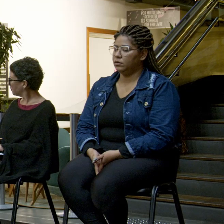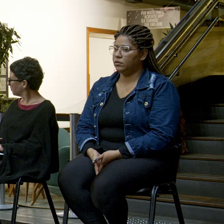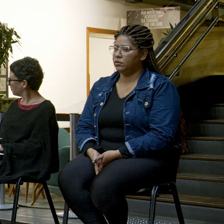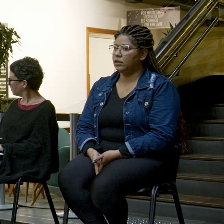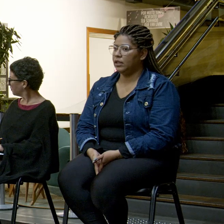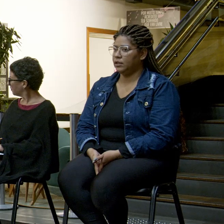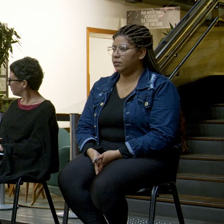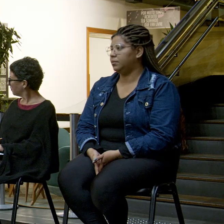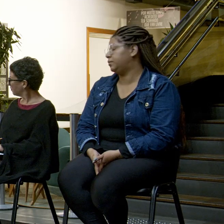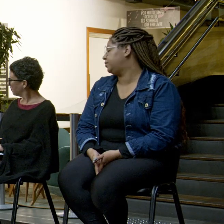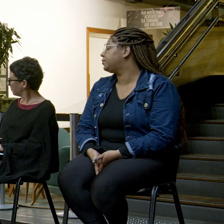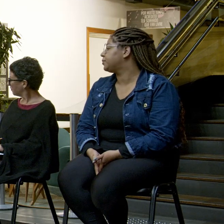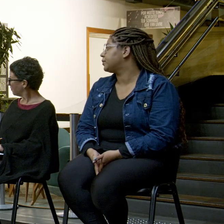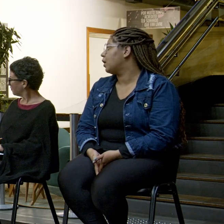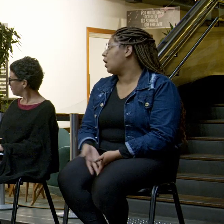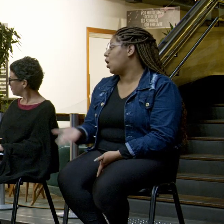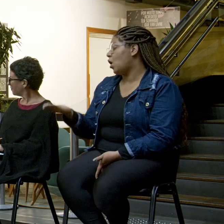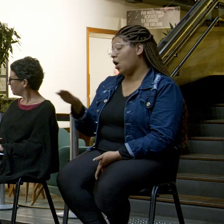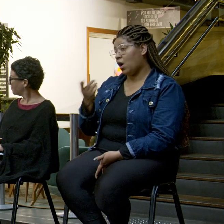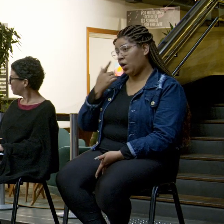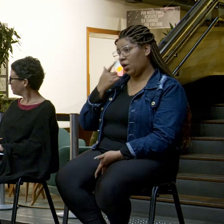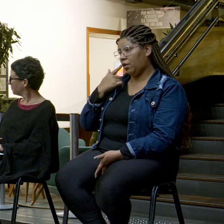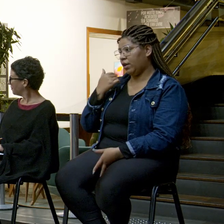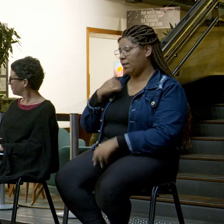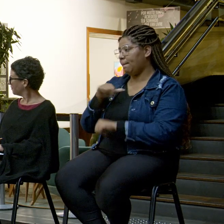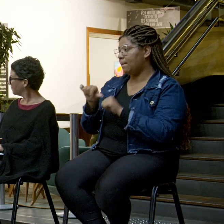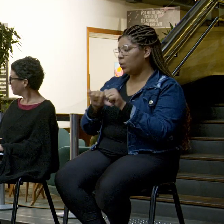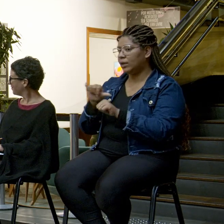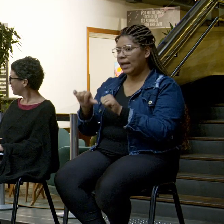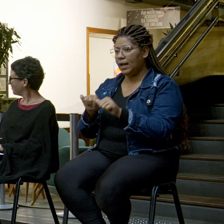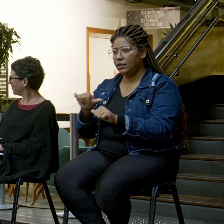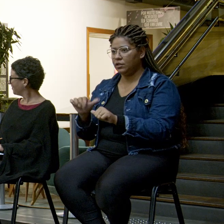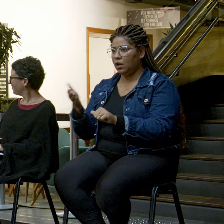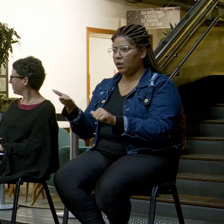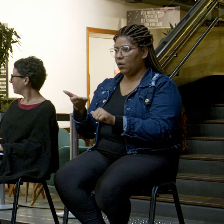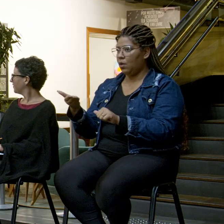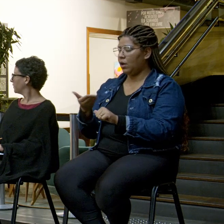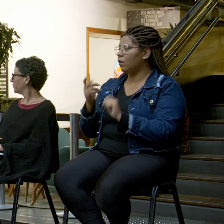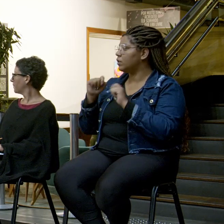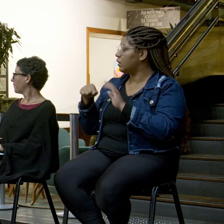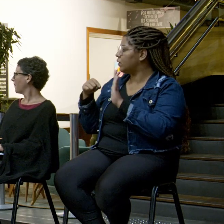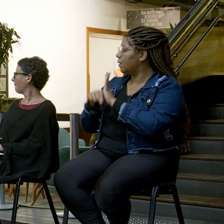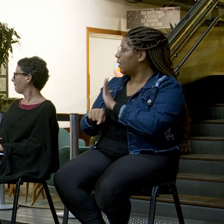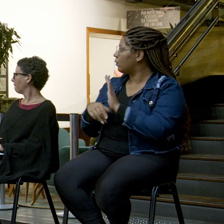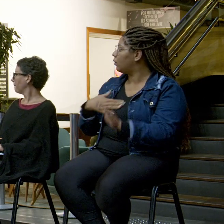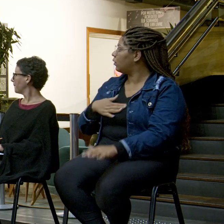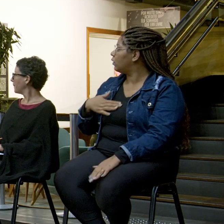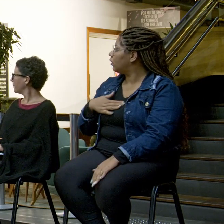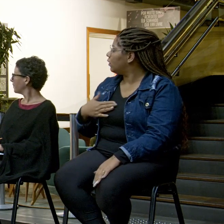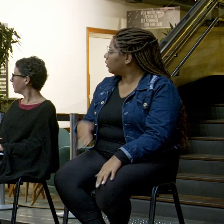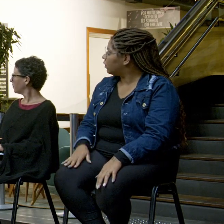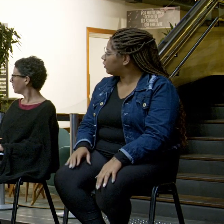uma rodada de perguntas depois. Já tenho algumas que eu gostaria em cima da fala da Fernanda. Bom,